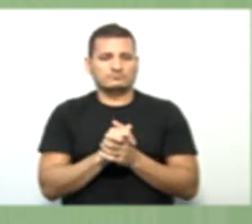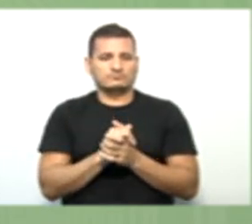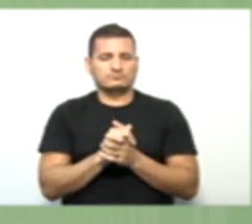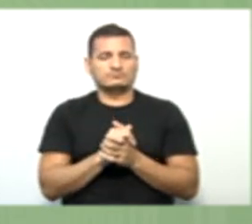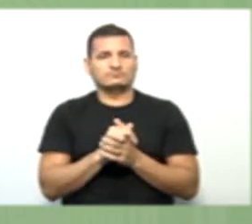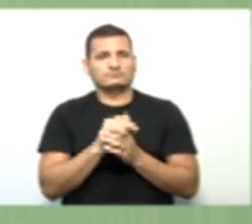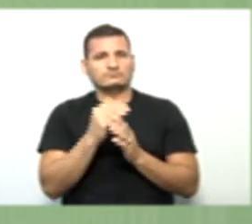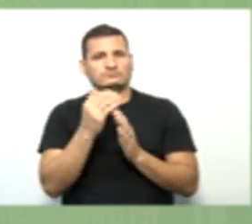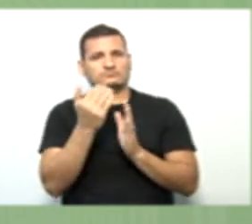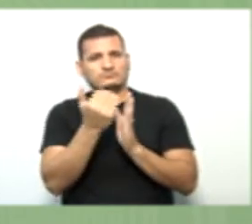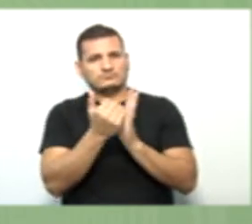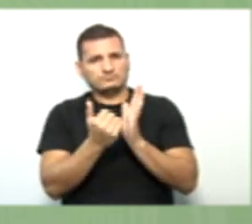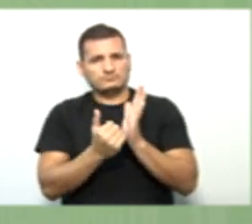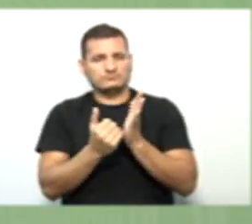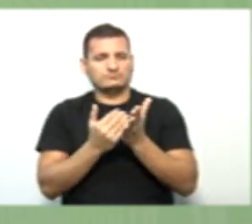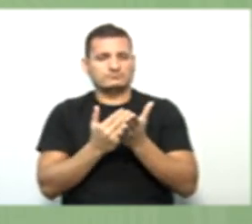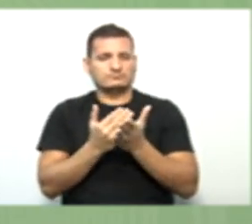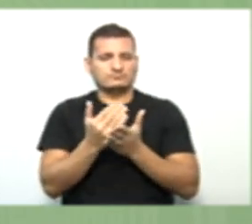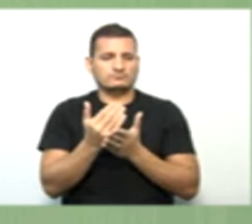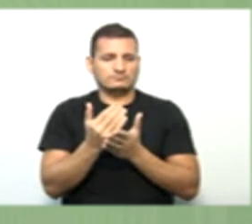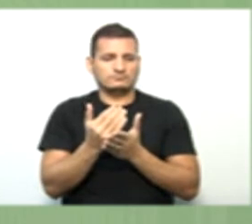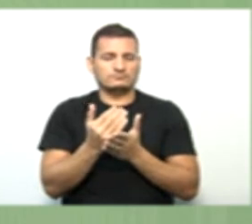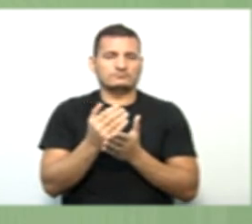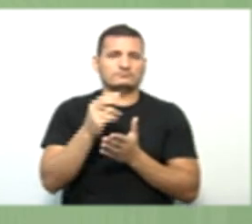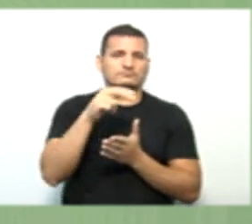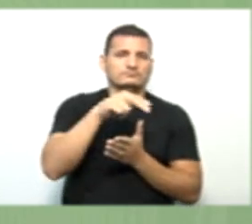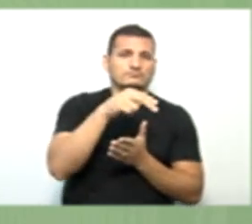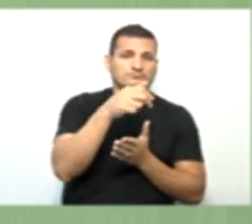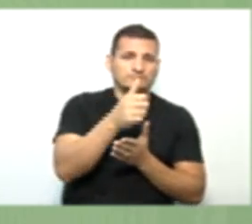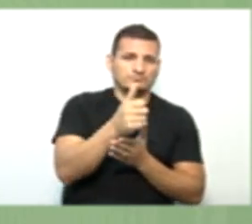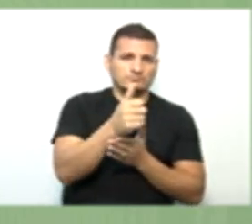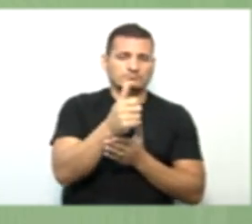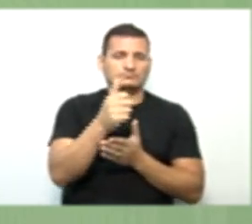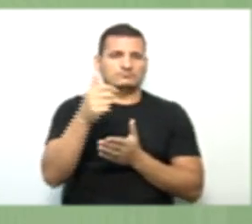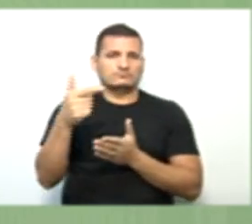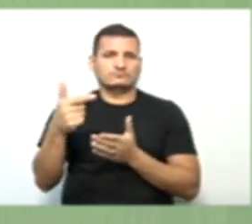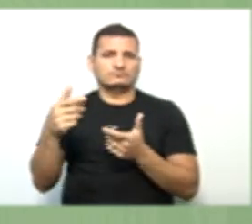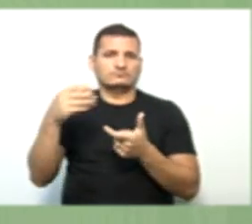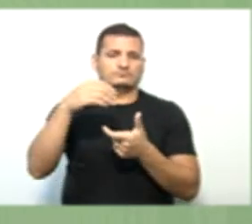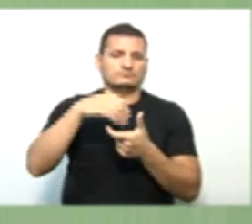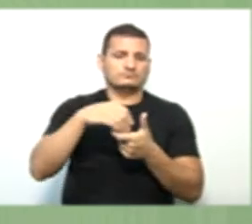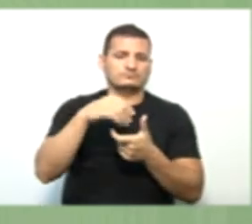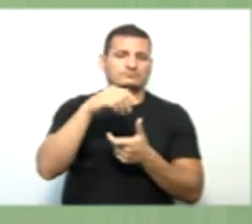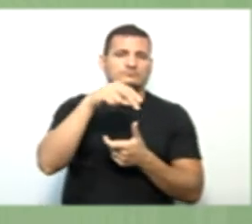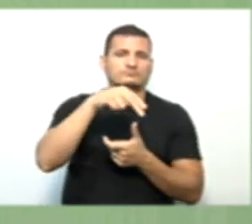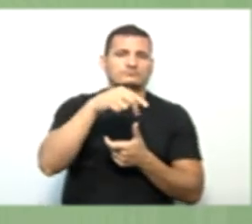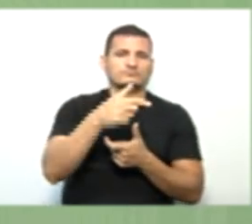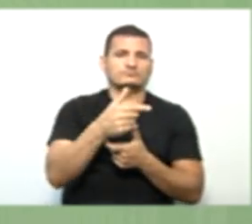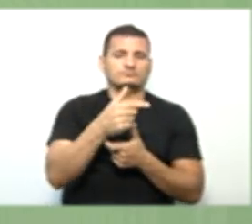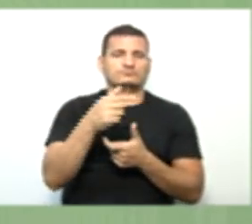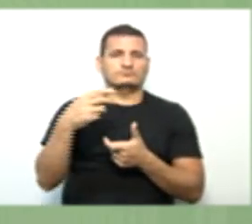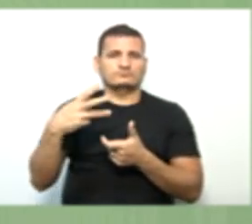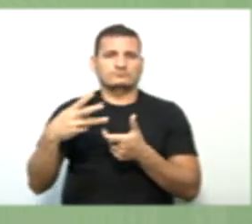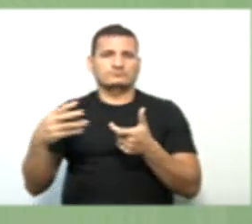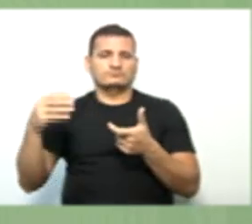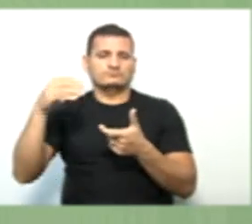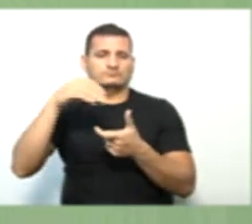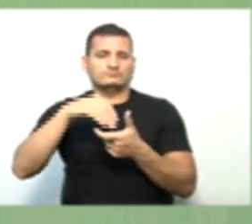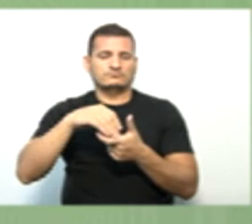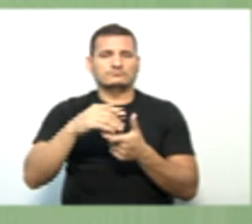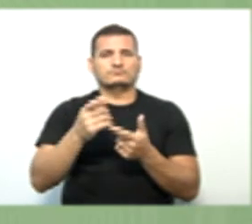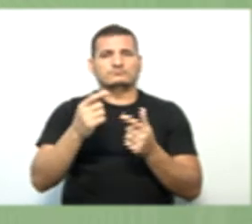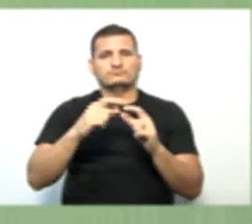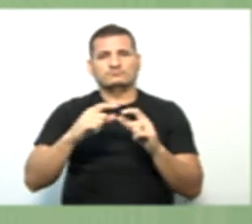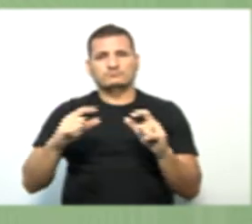a executar aqui, eu atribuo 2 à variável n1, eu atribuo 3 à variável n2, e aí eu tenho o comando